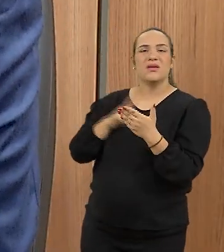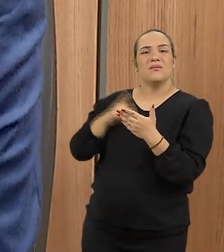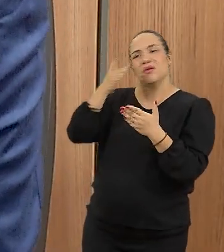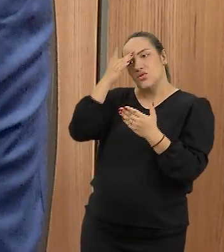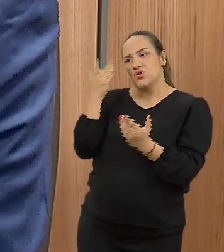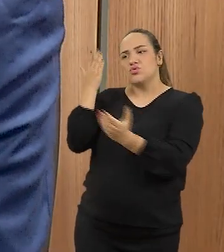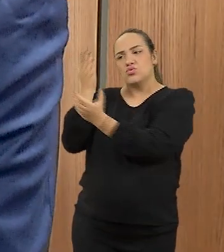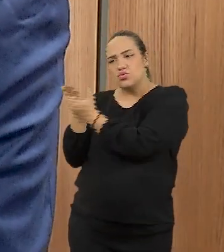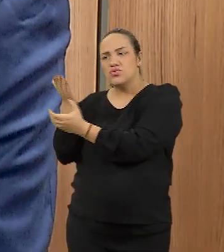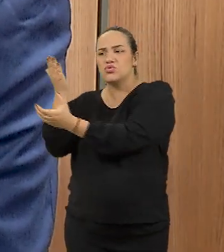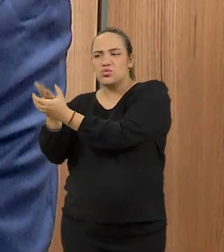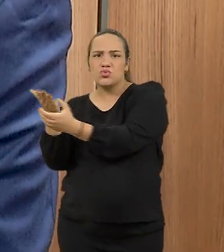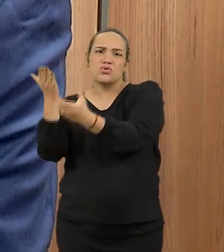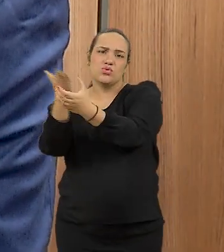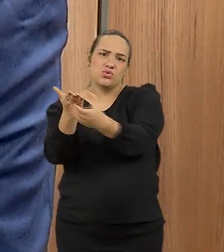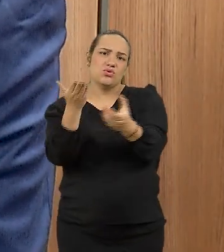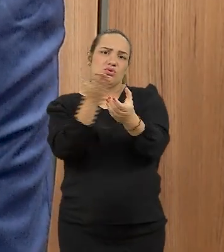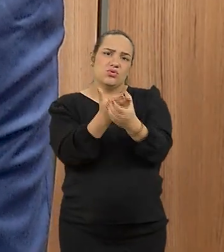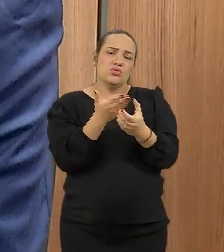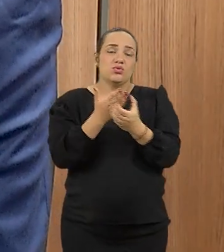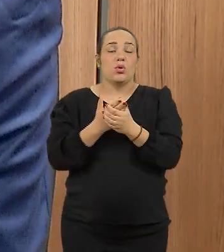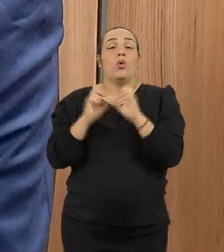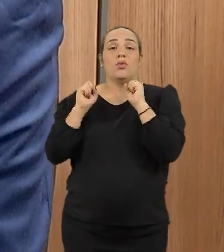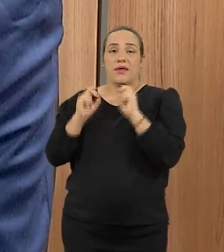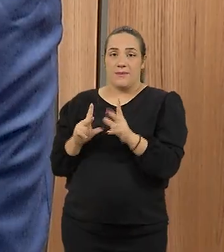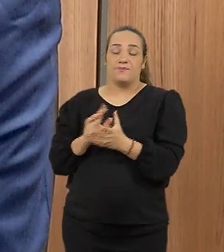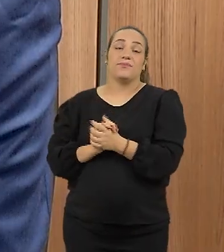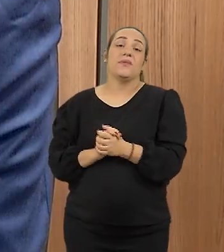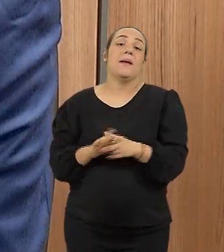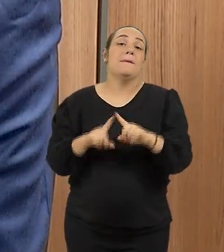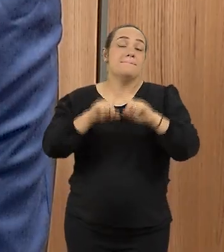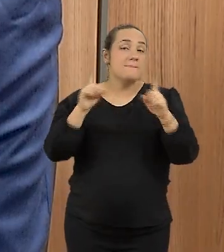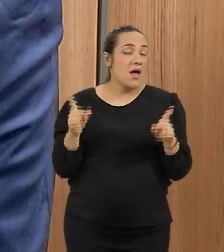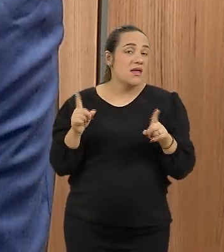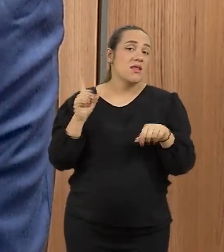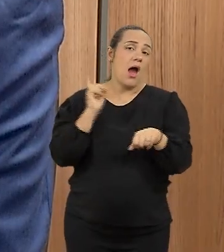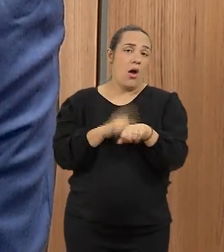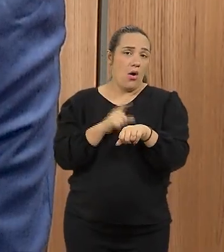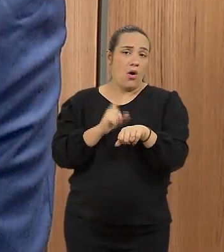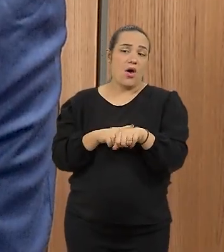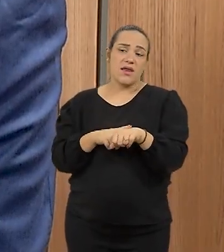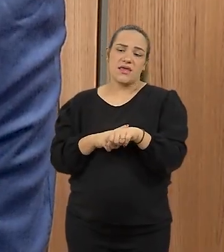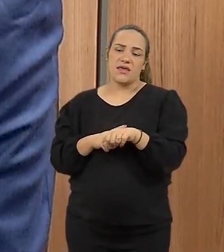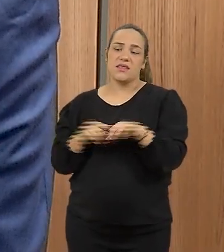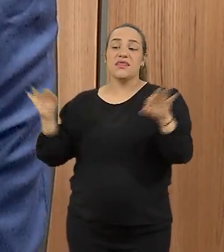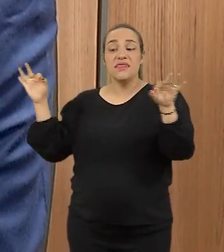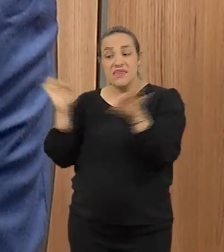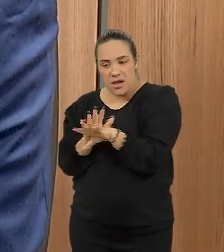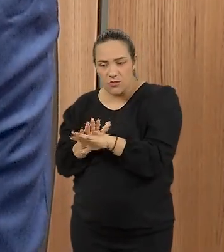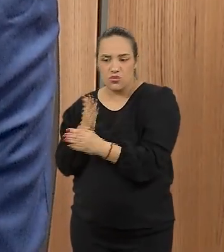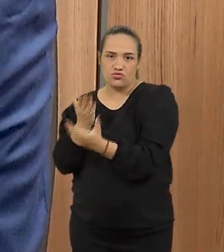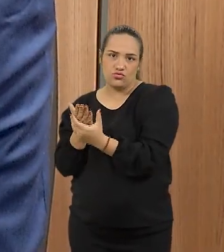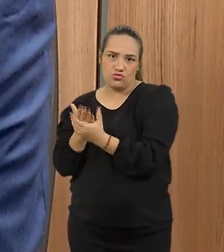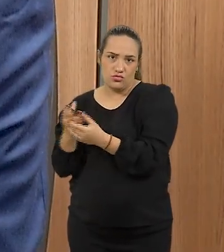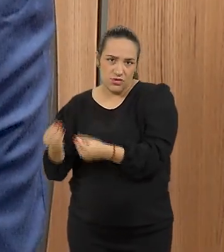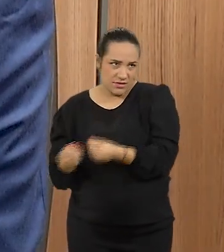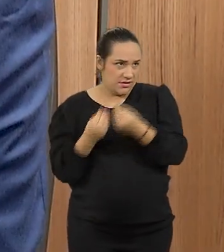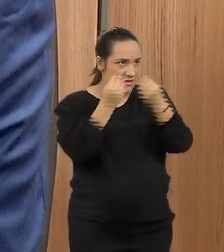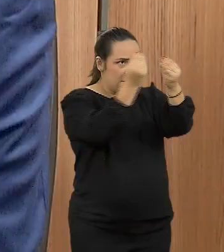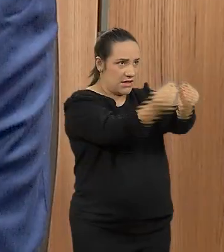jurista esparso, né? E isso, quando chegou no Senado, o anteprojeto, ele tinha uma estrutura